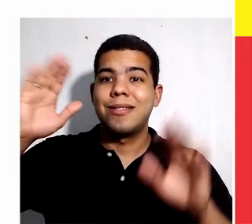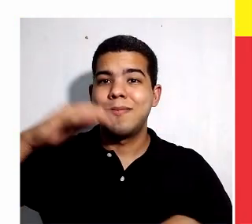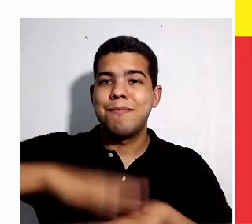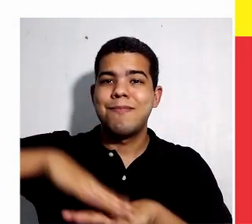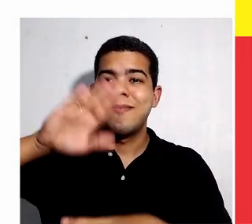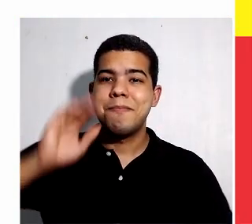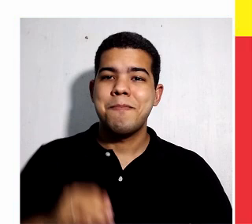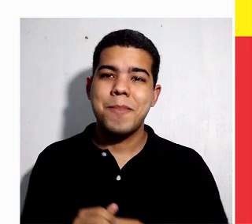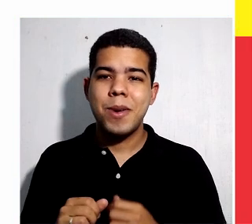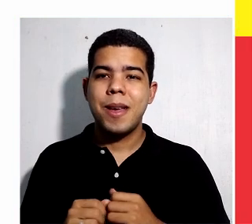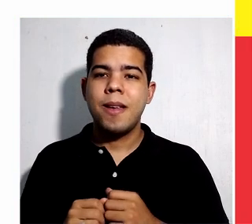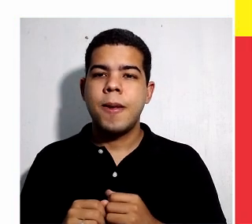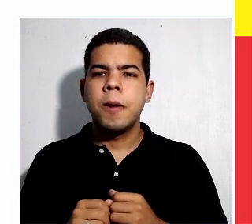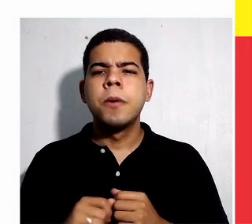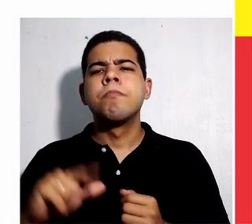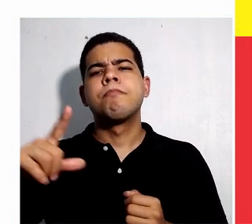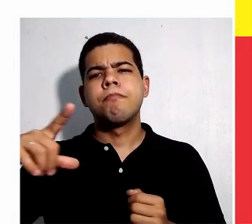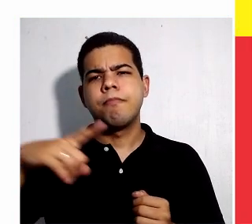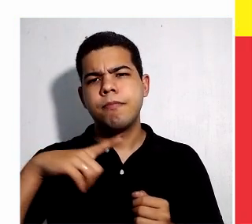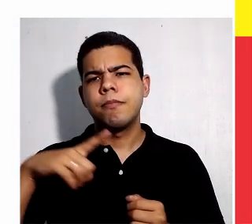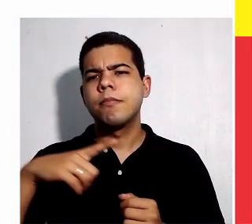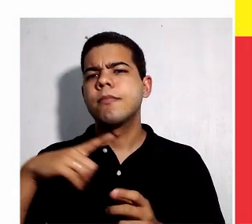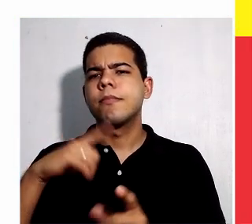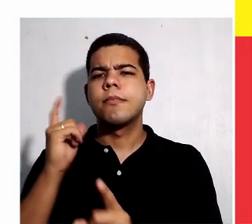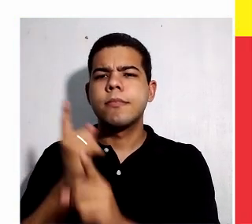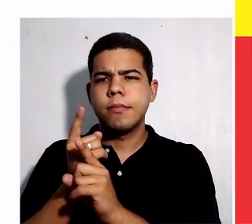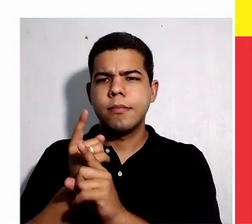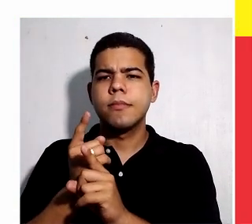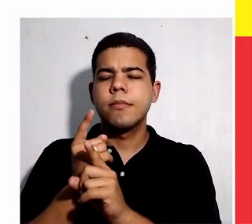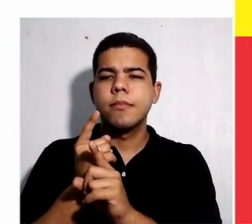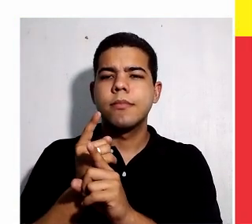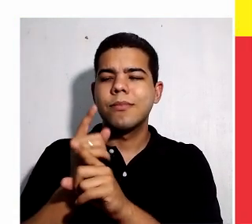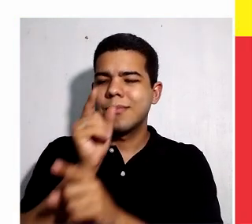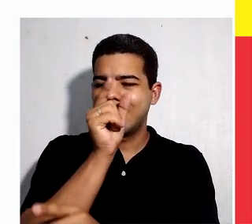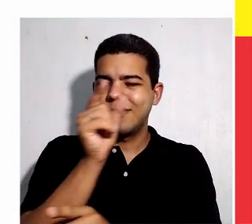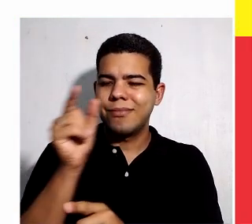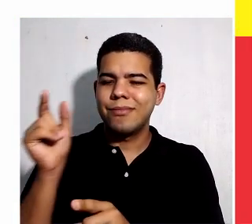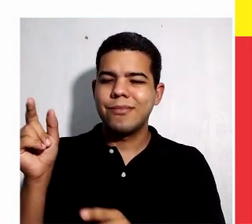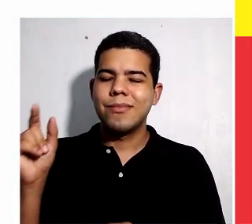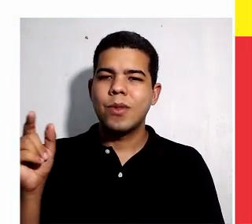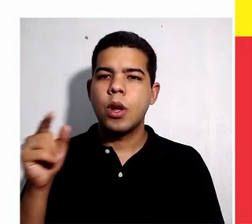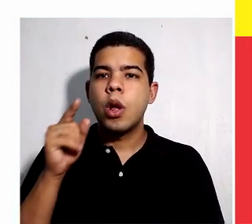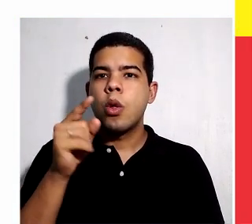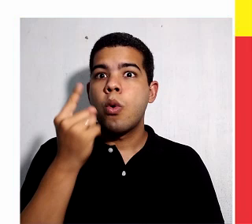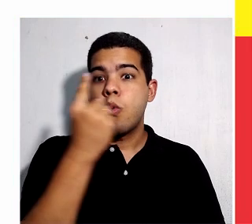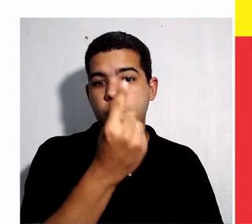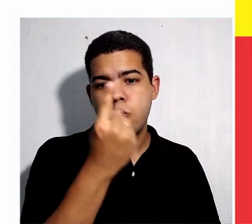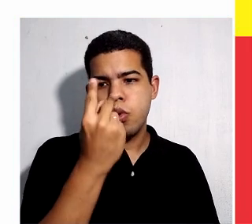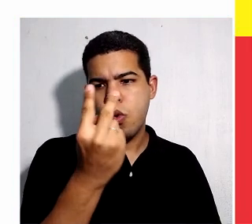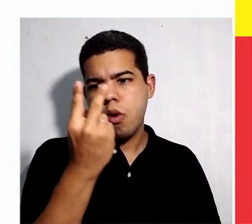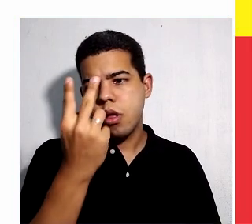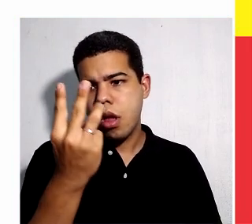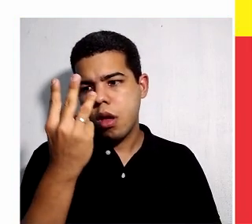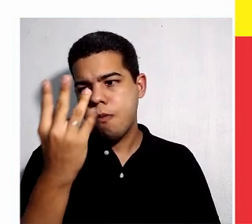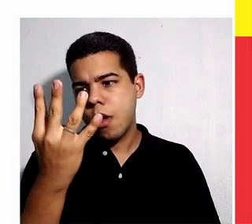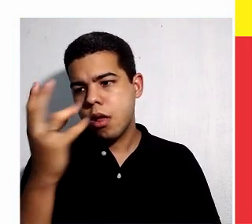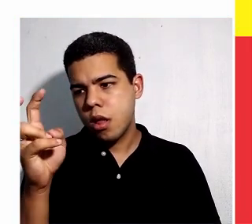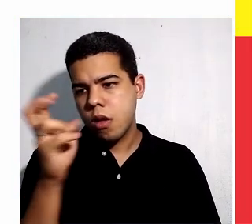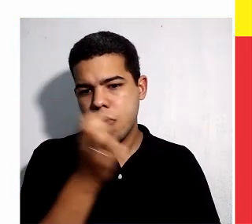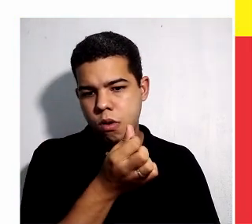diferente e fez, né? Para encontrar a quantidade de quadradinhos. Eu acredito que você não saiu contando de 1 por